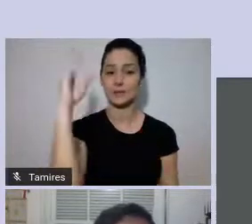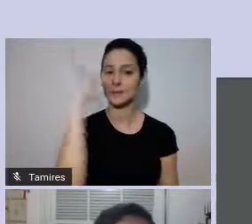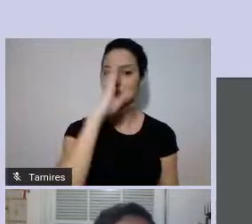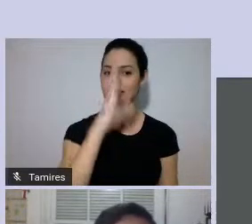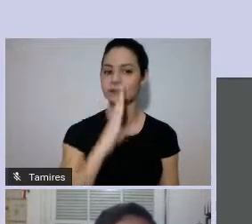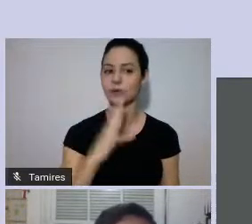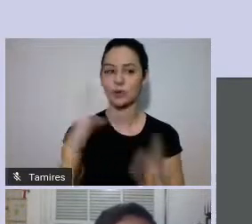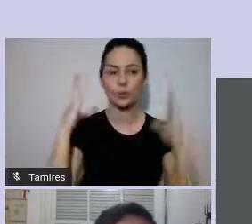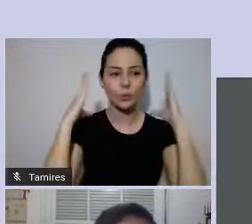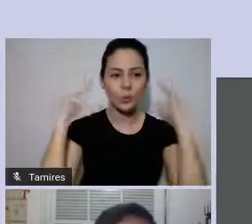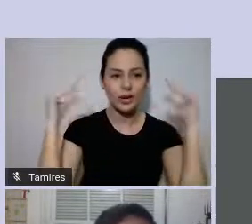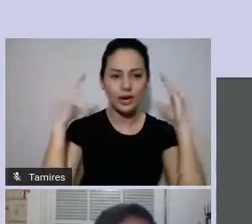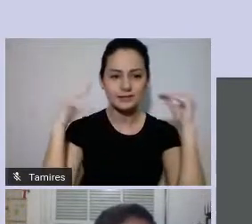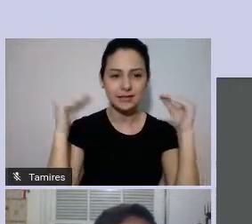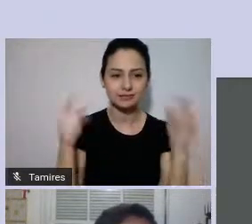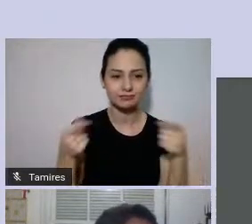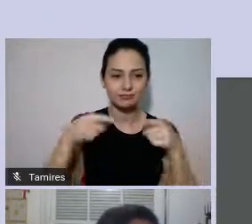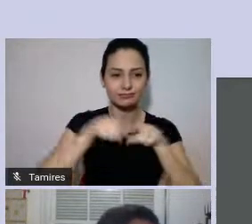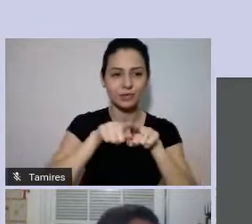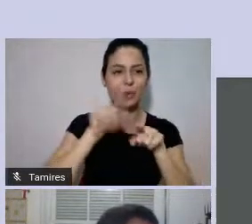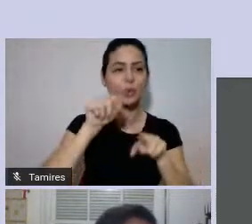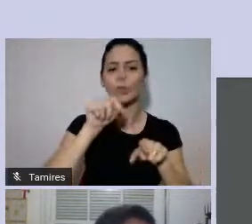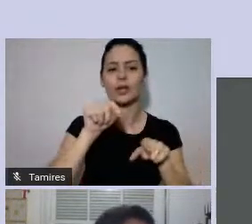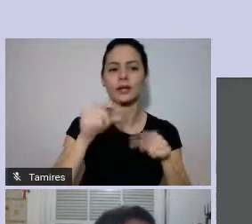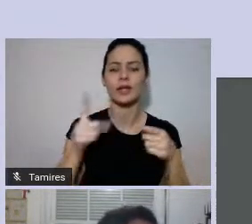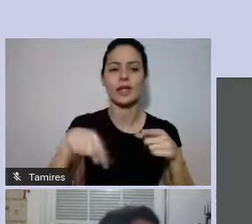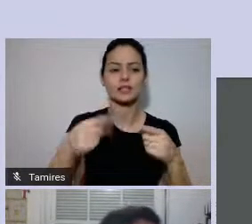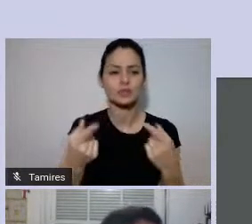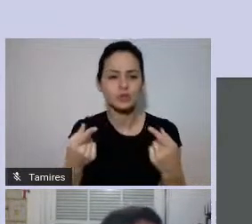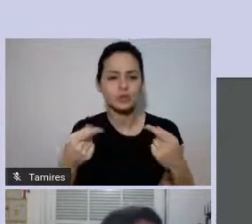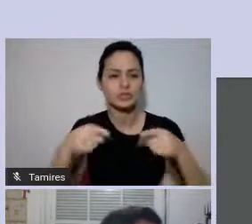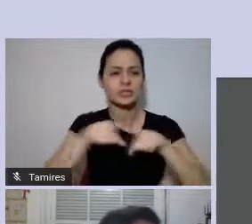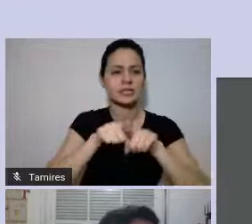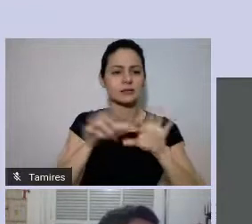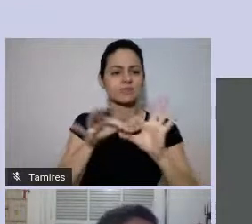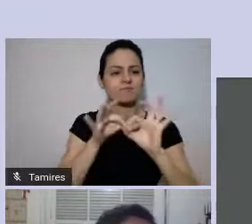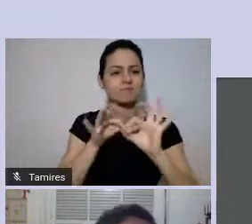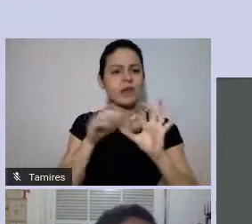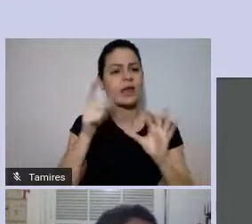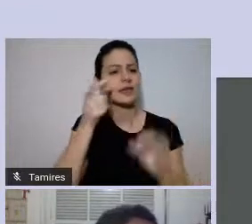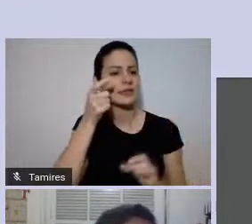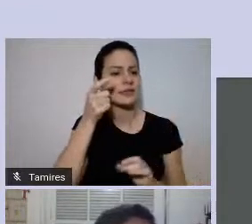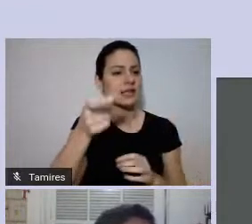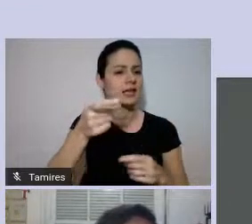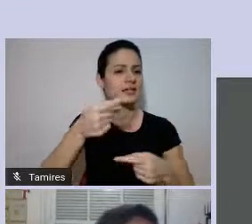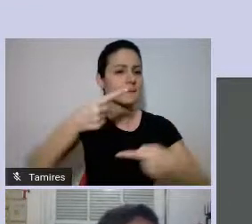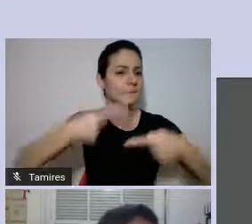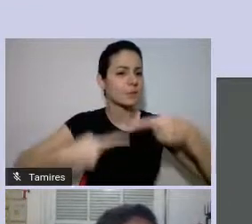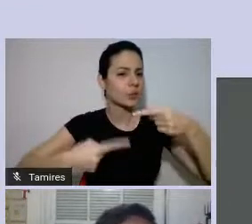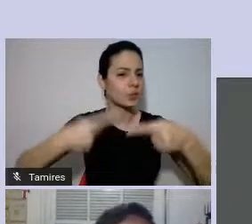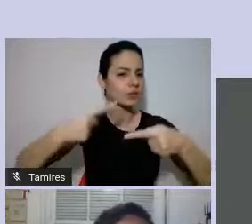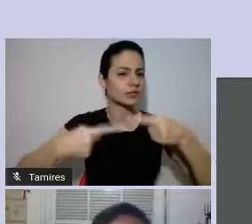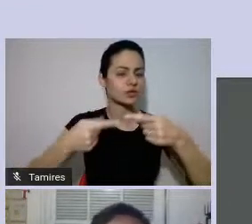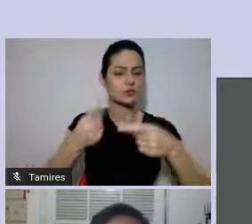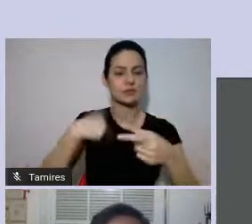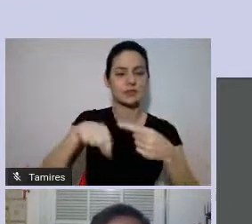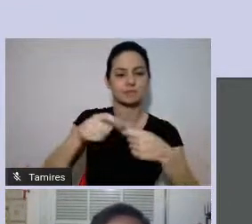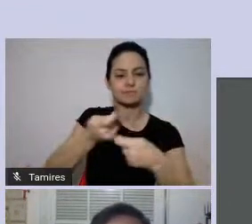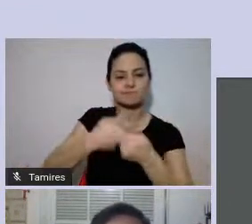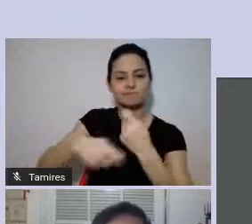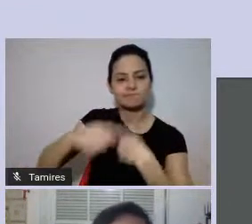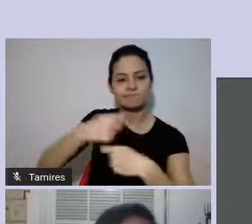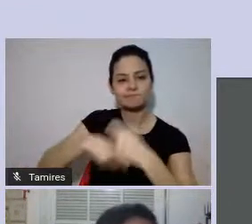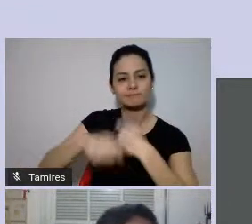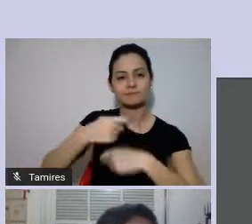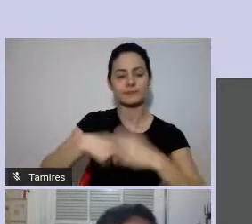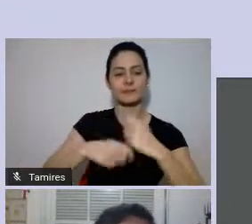uma espécie de sociedade atlântica, formada por interesses políticos e comerciais que são fundados